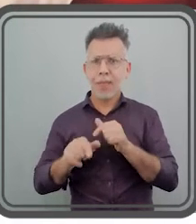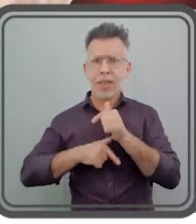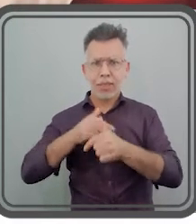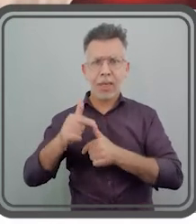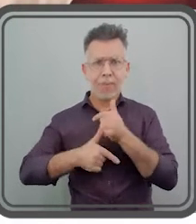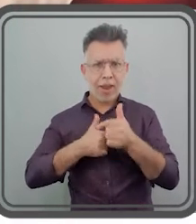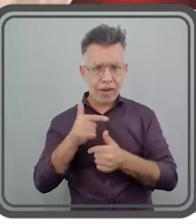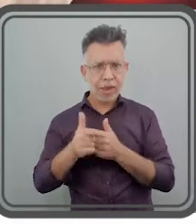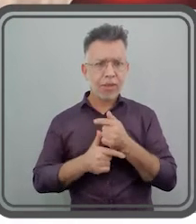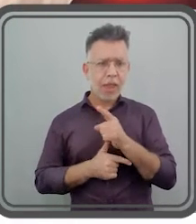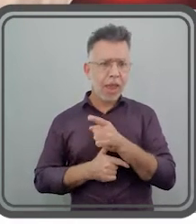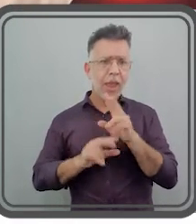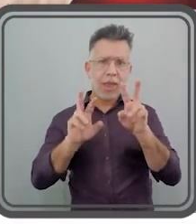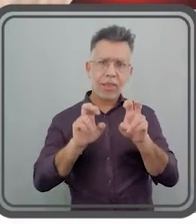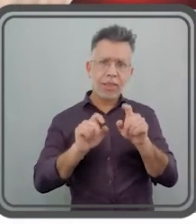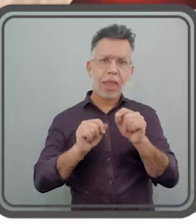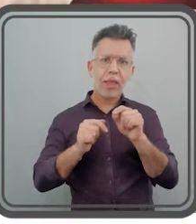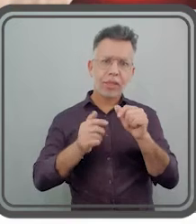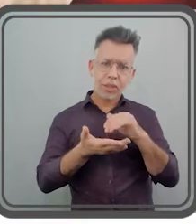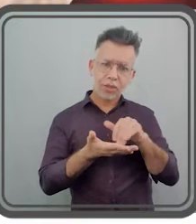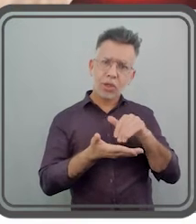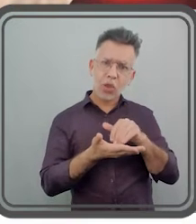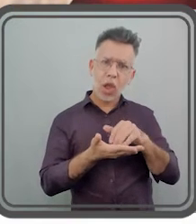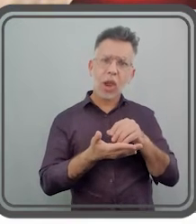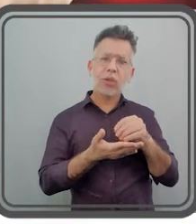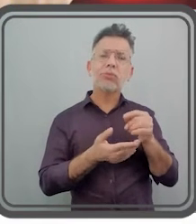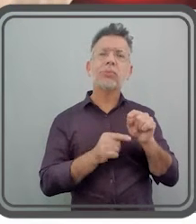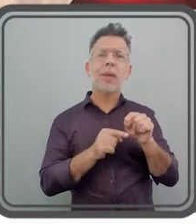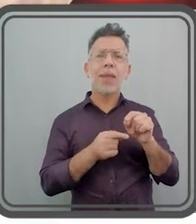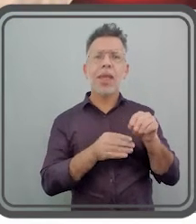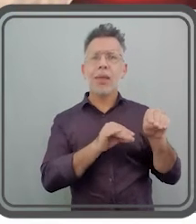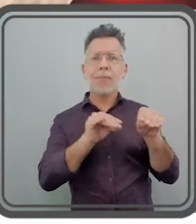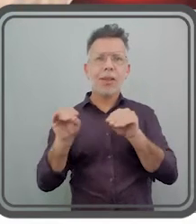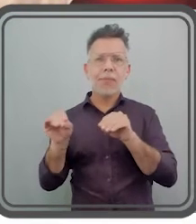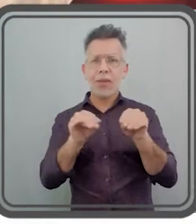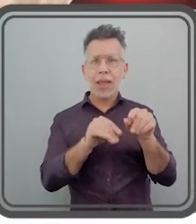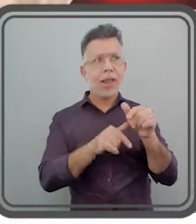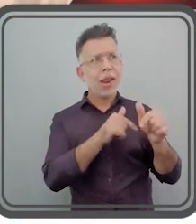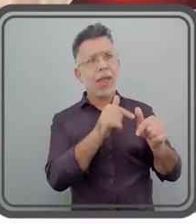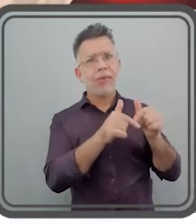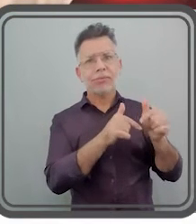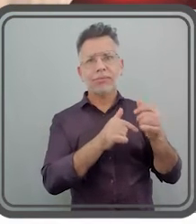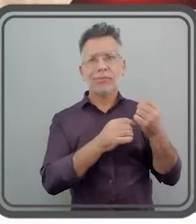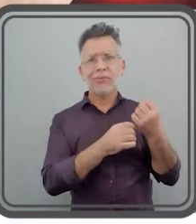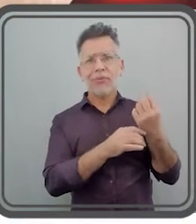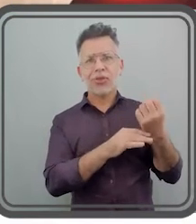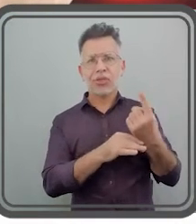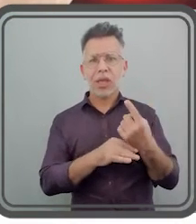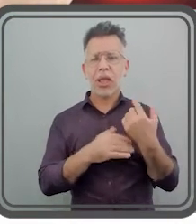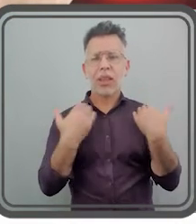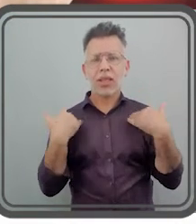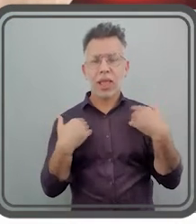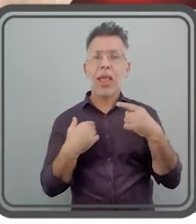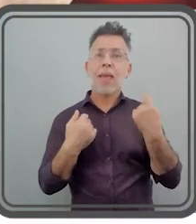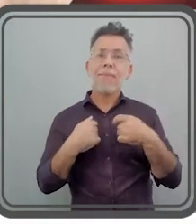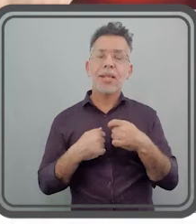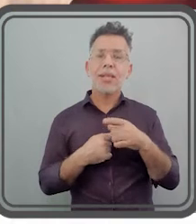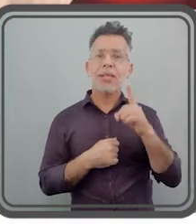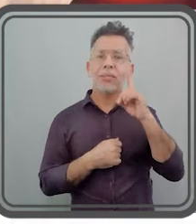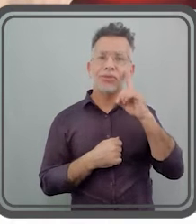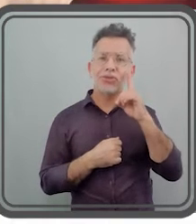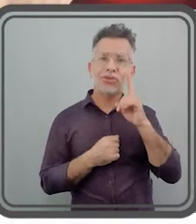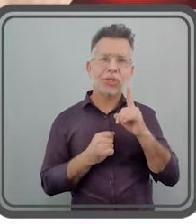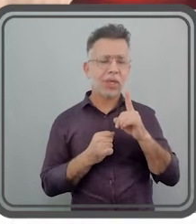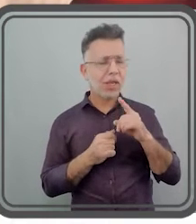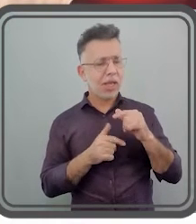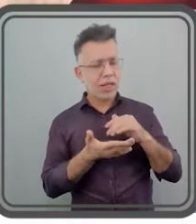Vai trabalhar e aí tem o portfólio de escritórios flexíveis também para quem está viajando a trabalho mesmo por mim tá vendo janelas ele precisa de diárias